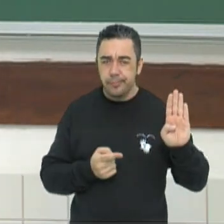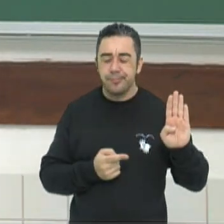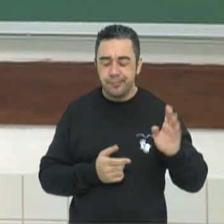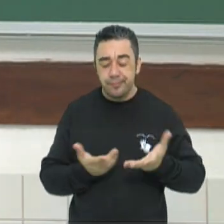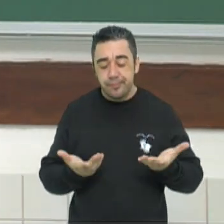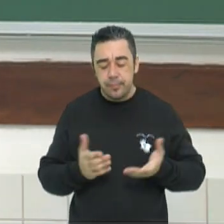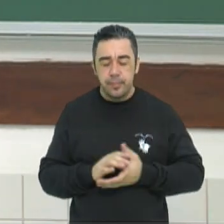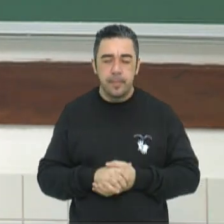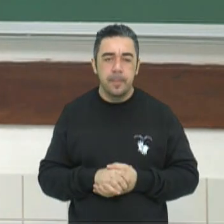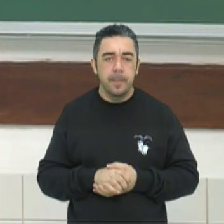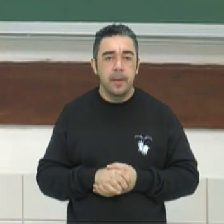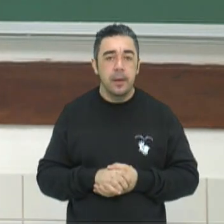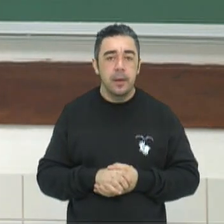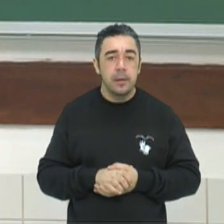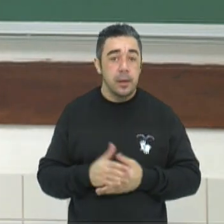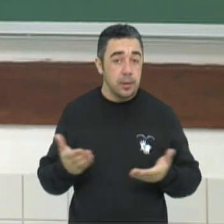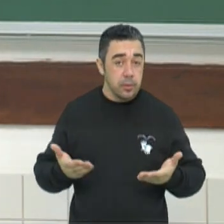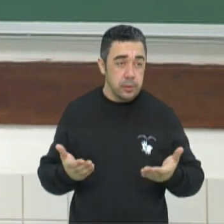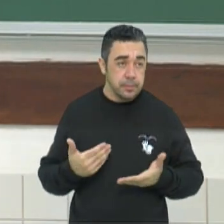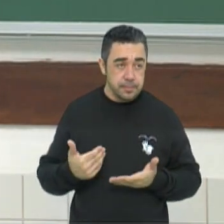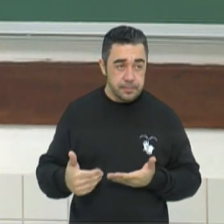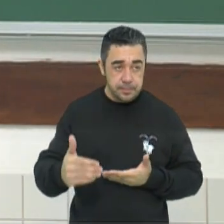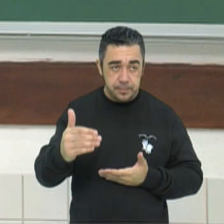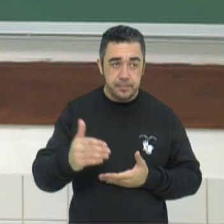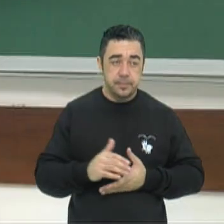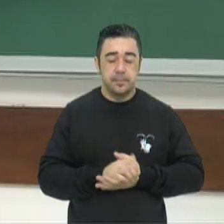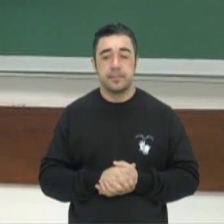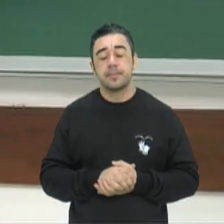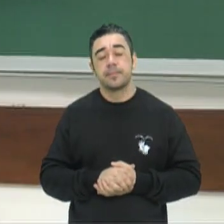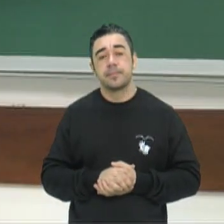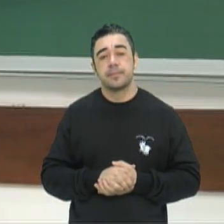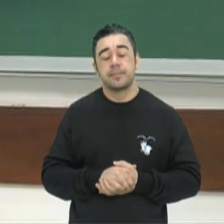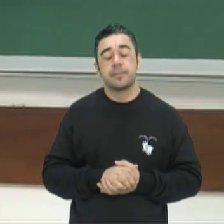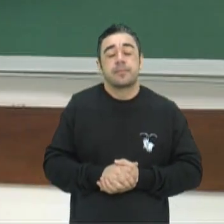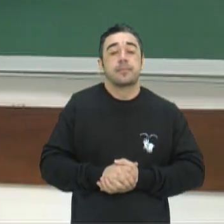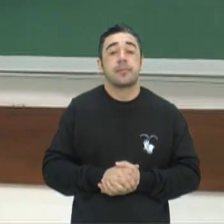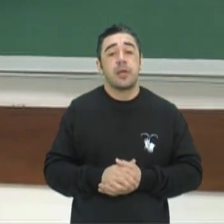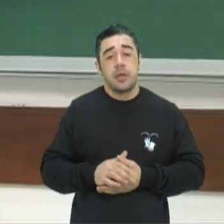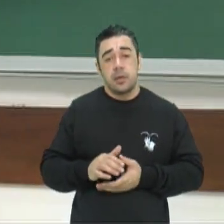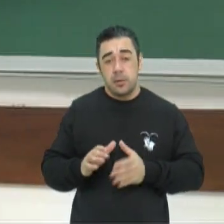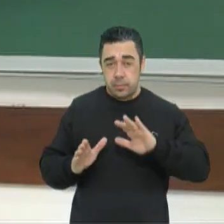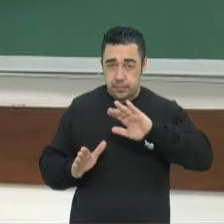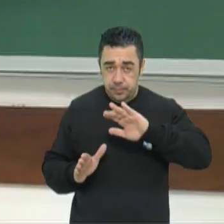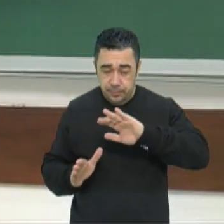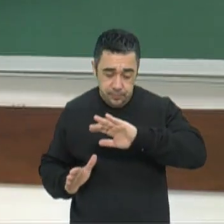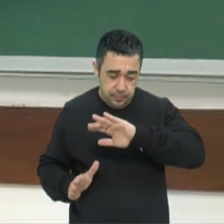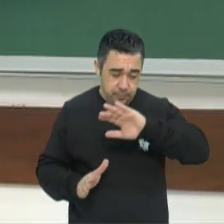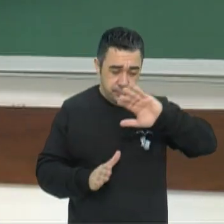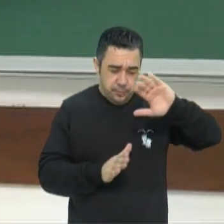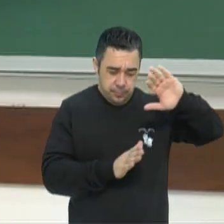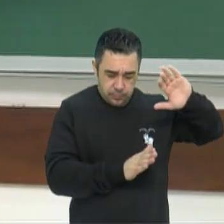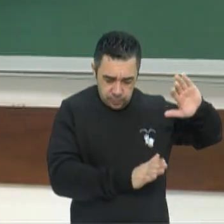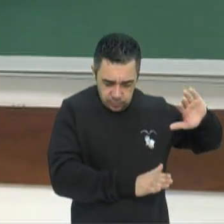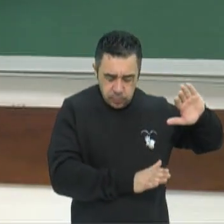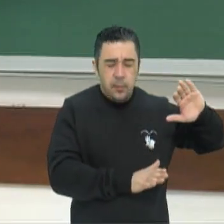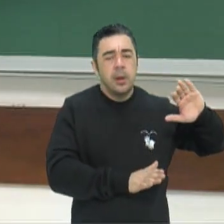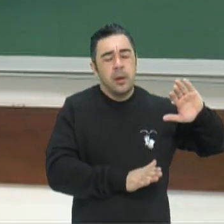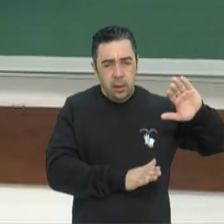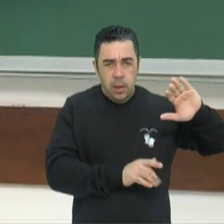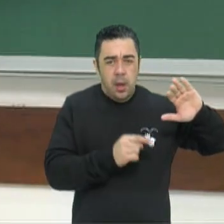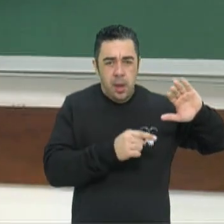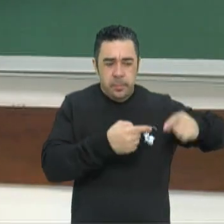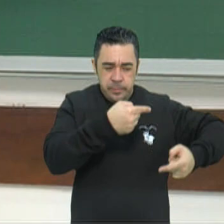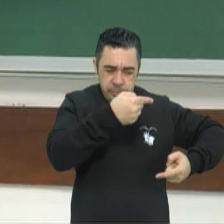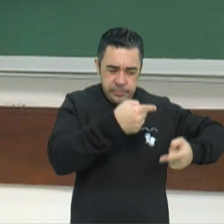bem, vamos em frente agora. E agora, nós vamos sair um pouquinho dessa linha da